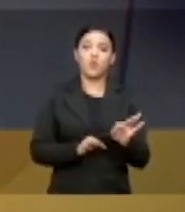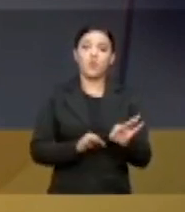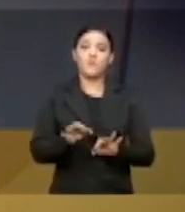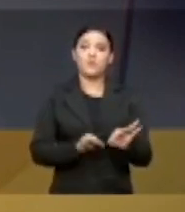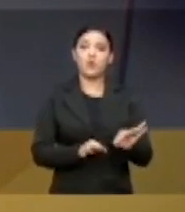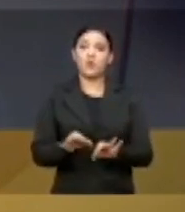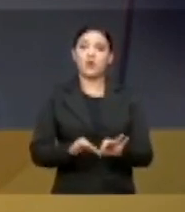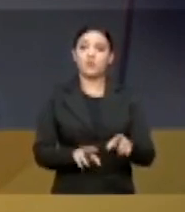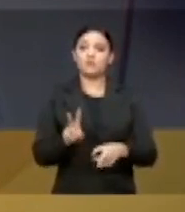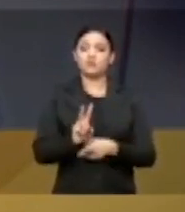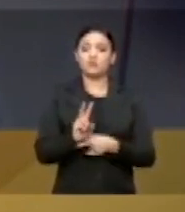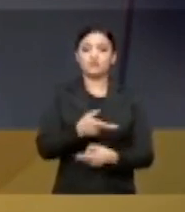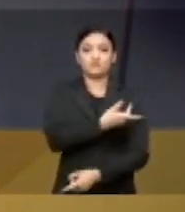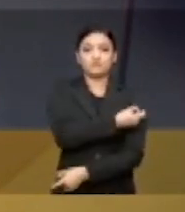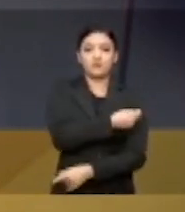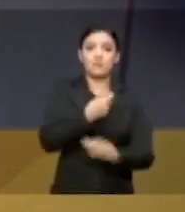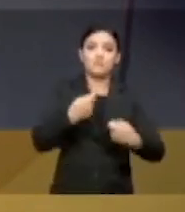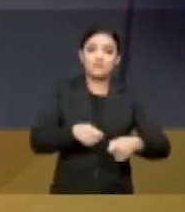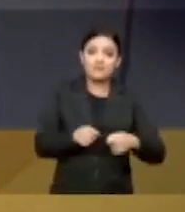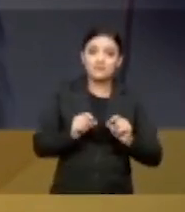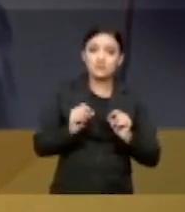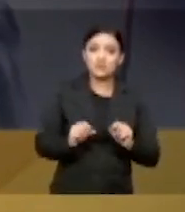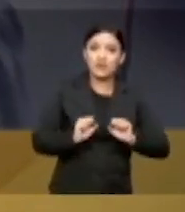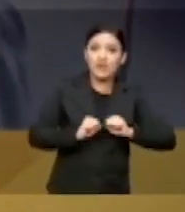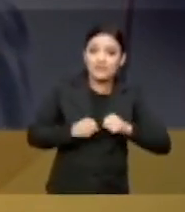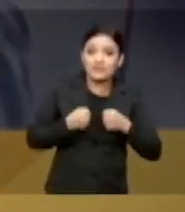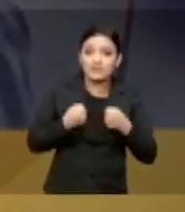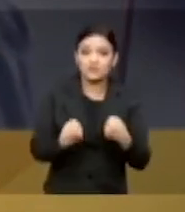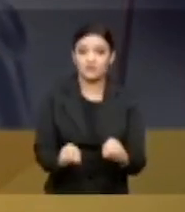demanda convergência de esforços federativos